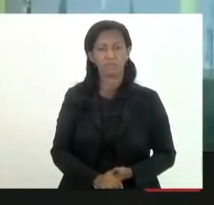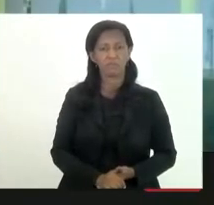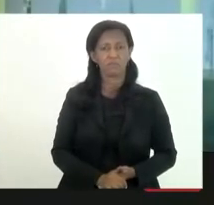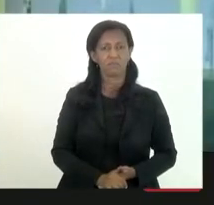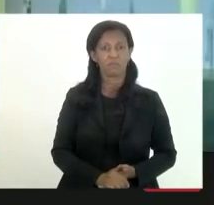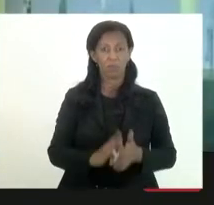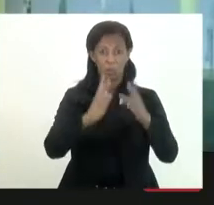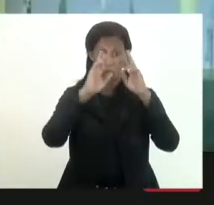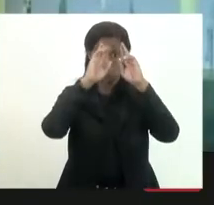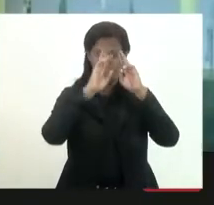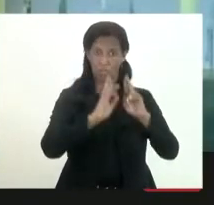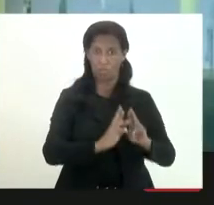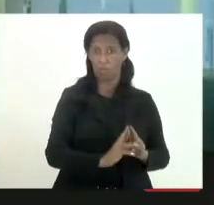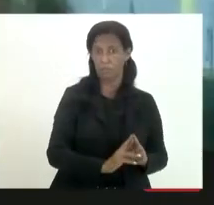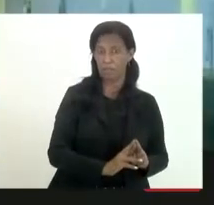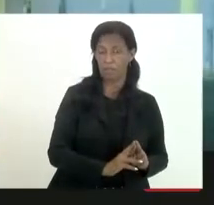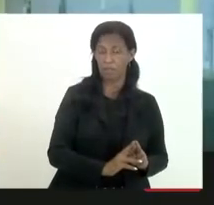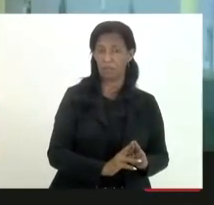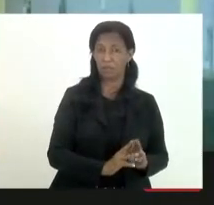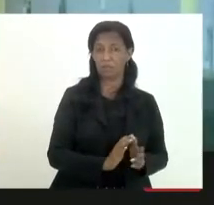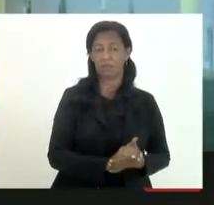o respeito,